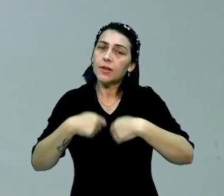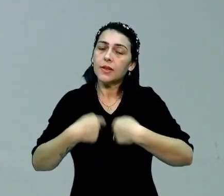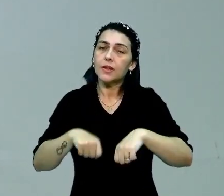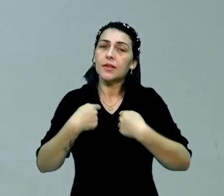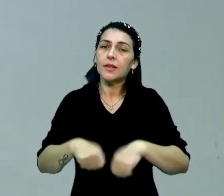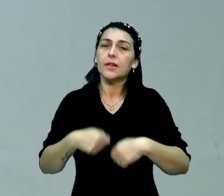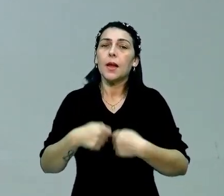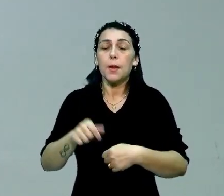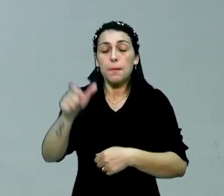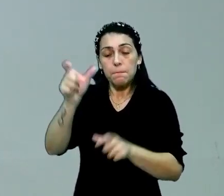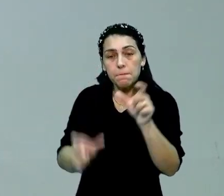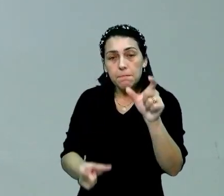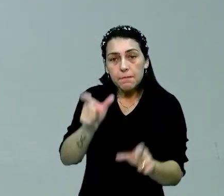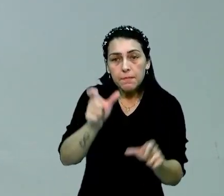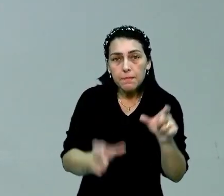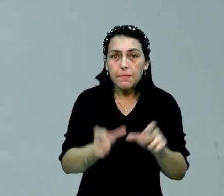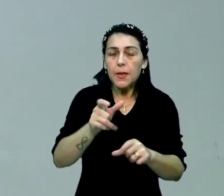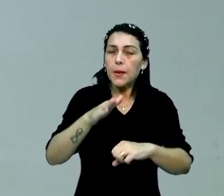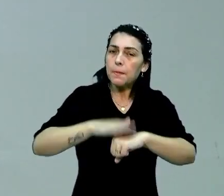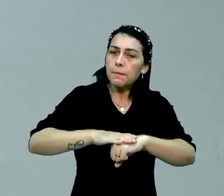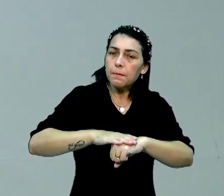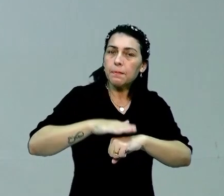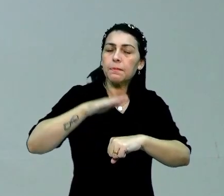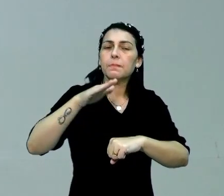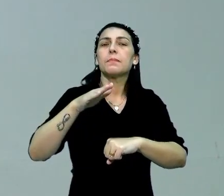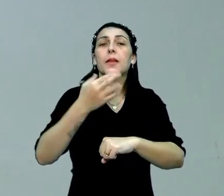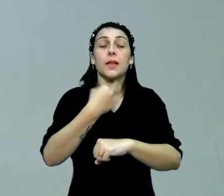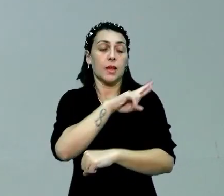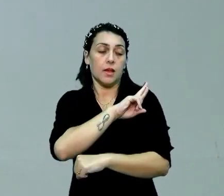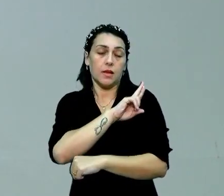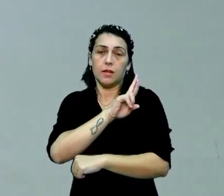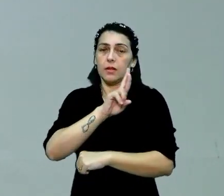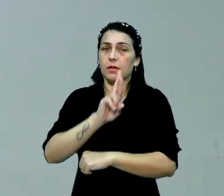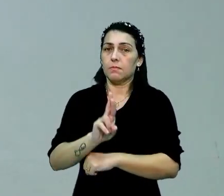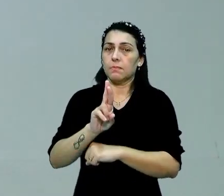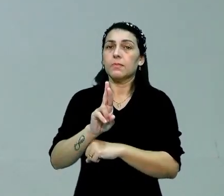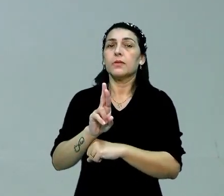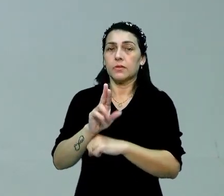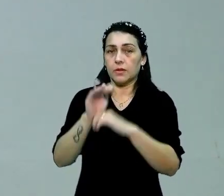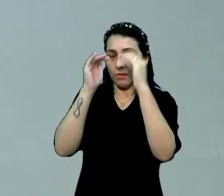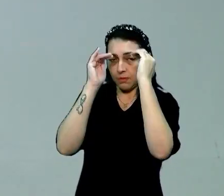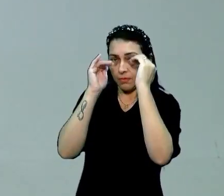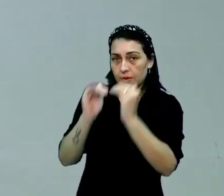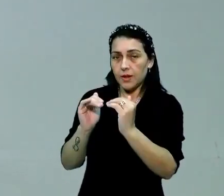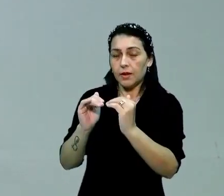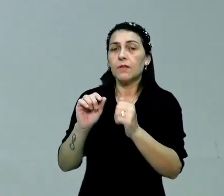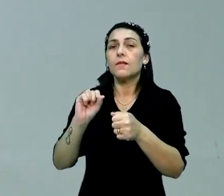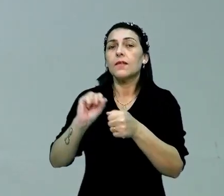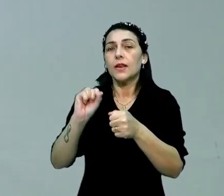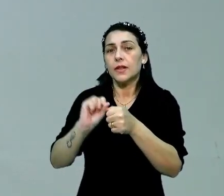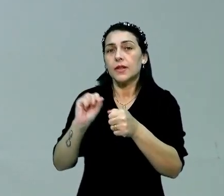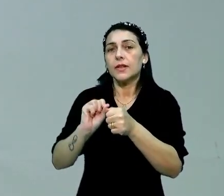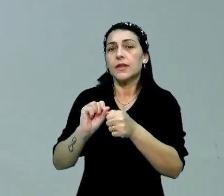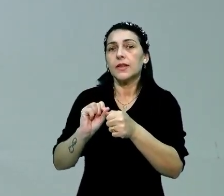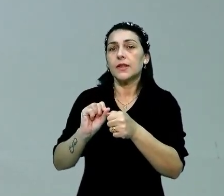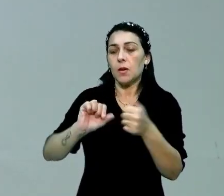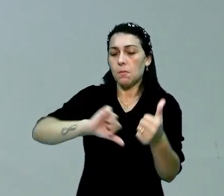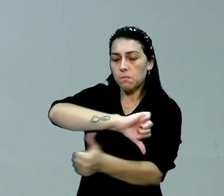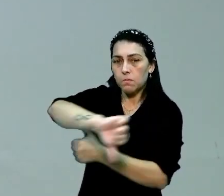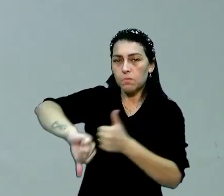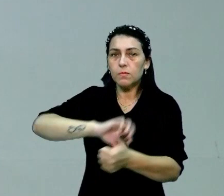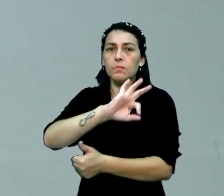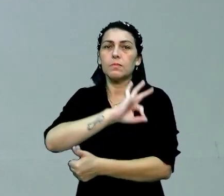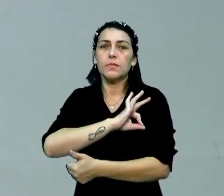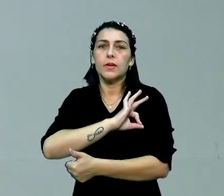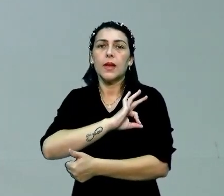de indivíduos um pouco mais responsáveis, respeitosos, então vamos fazer um adestramento militar. Se eu precisava